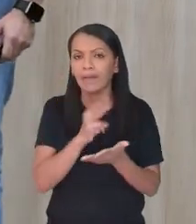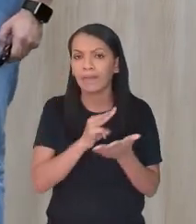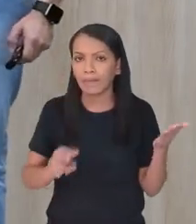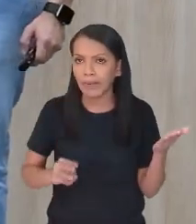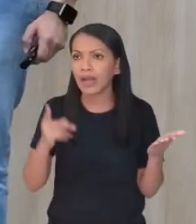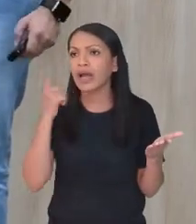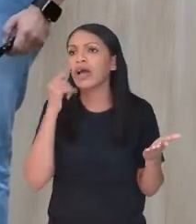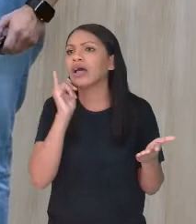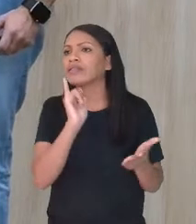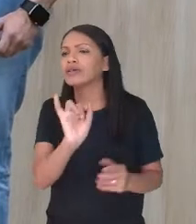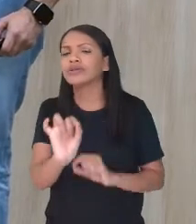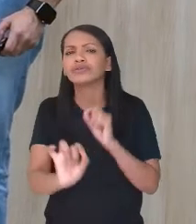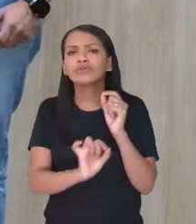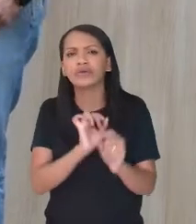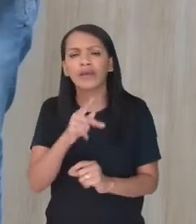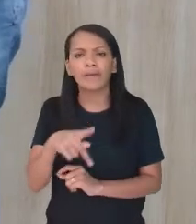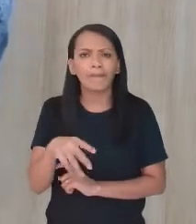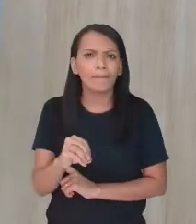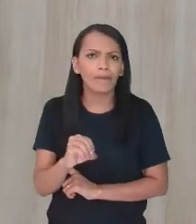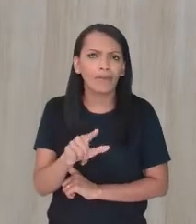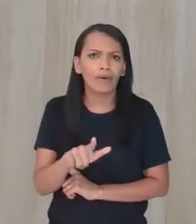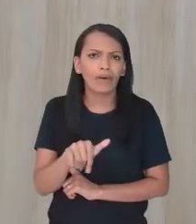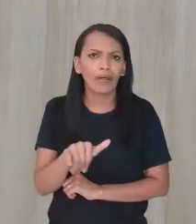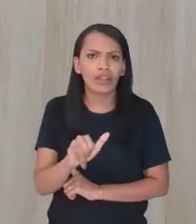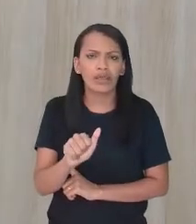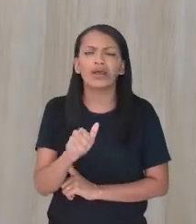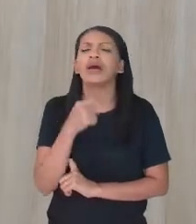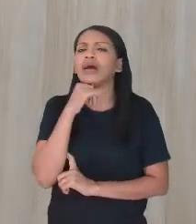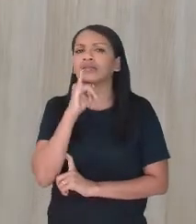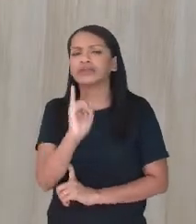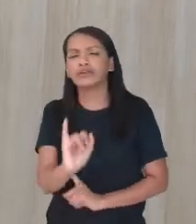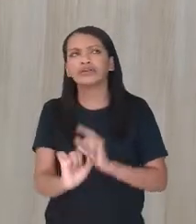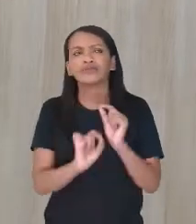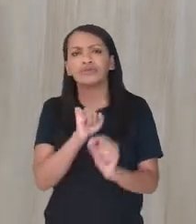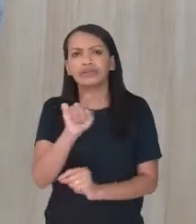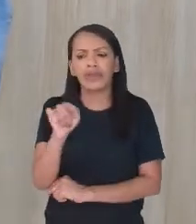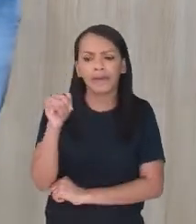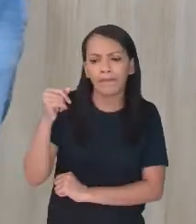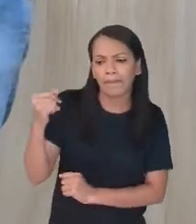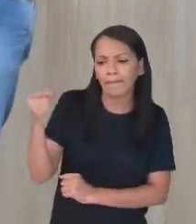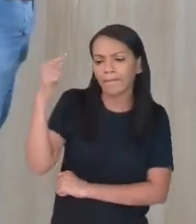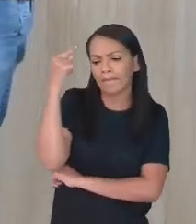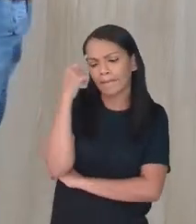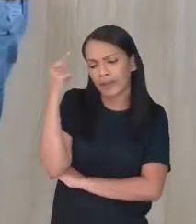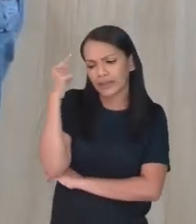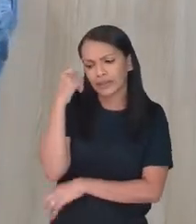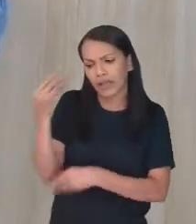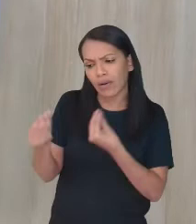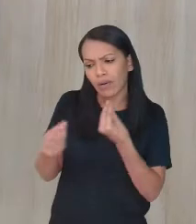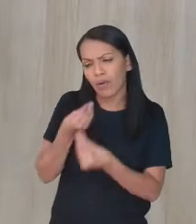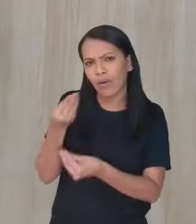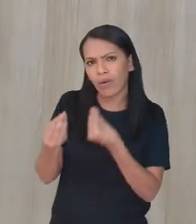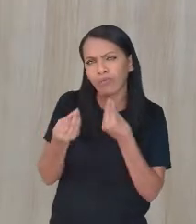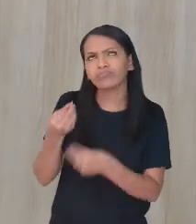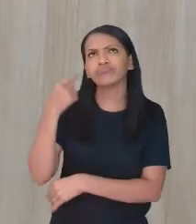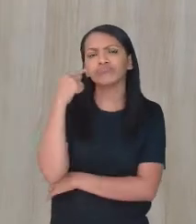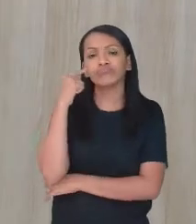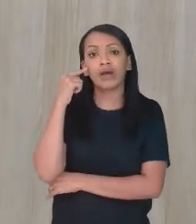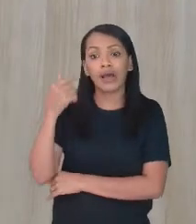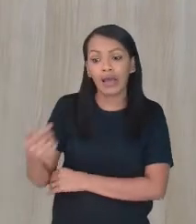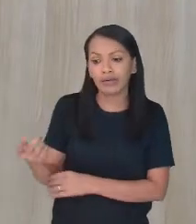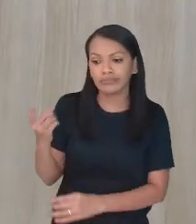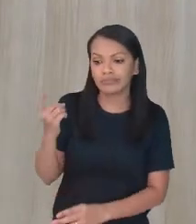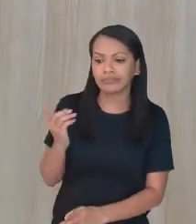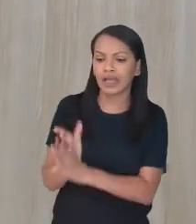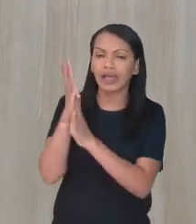Polia diz o seguinte, esse método ele te ensina a pensar o problema de modo a descobrir a